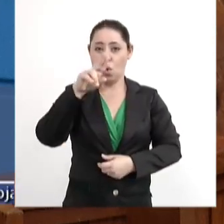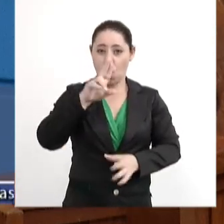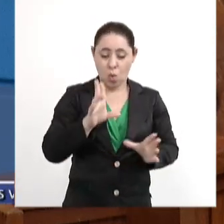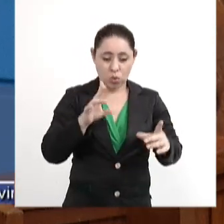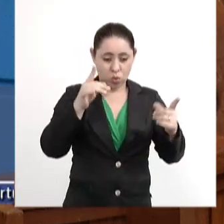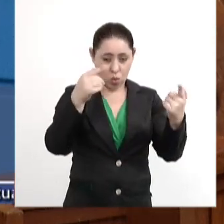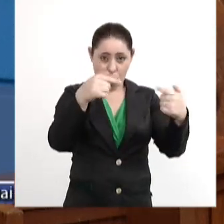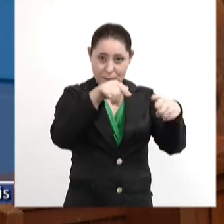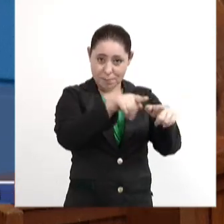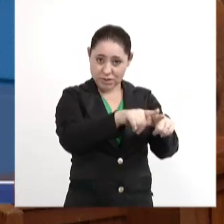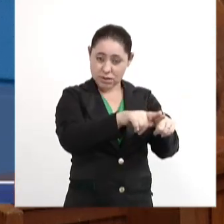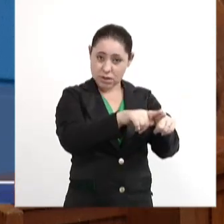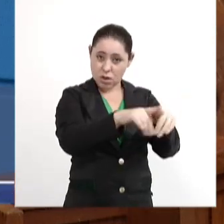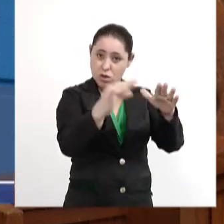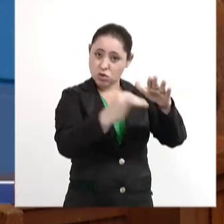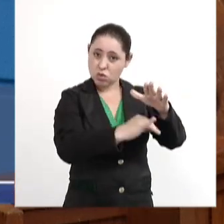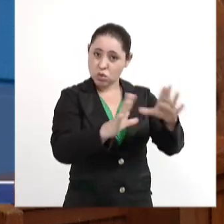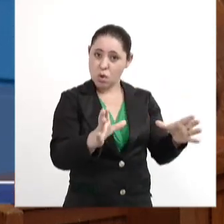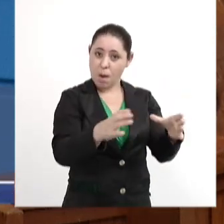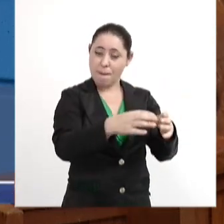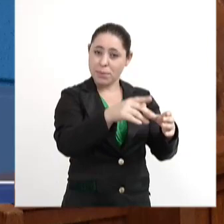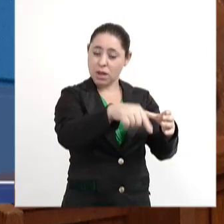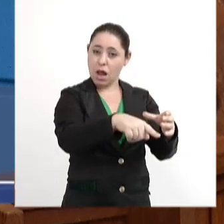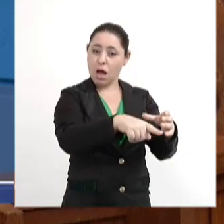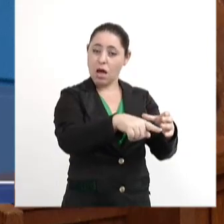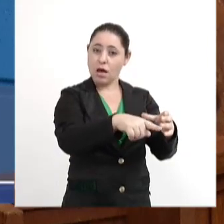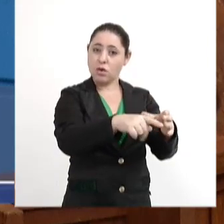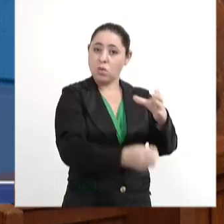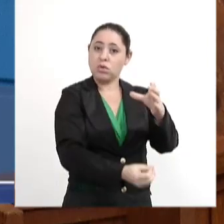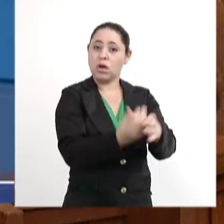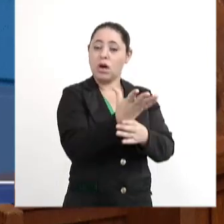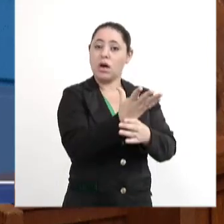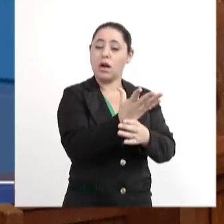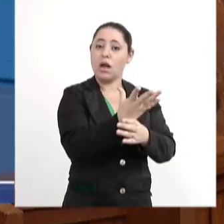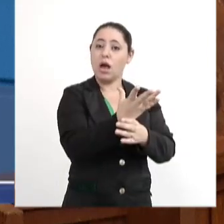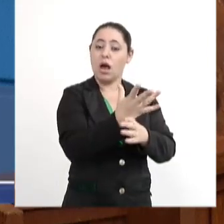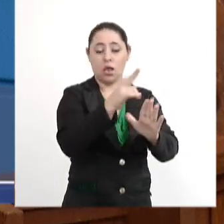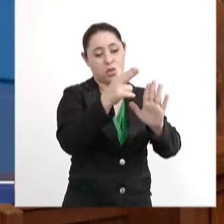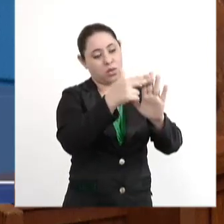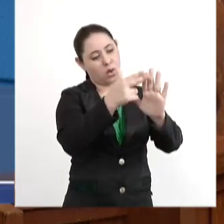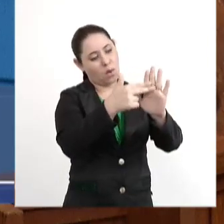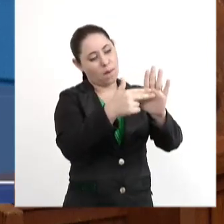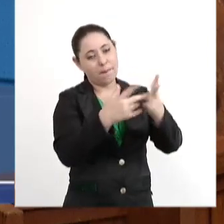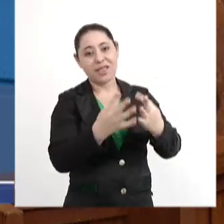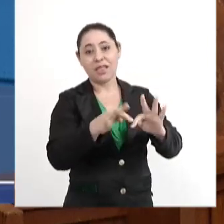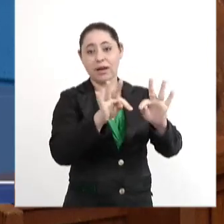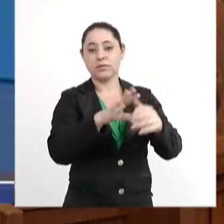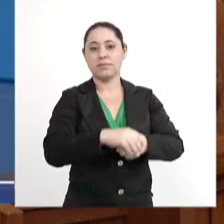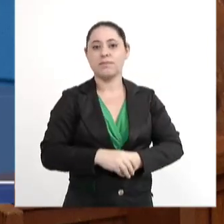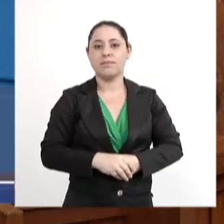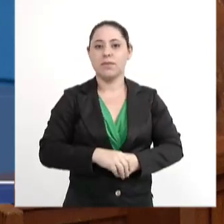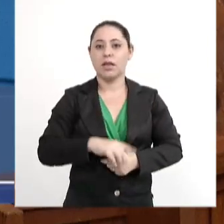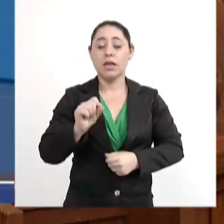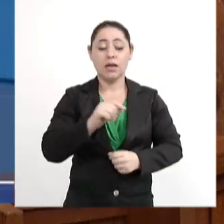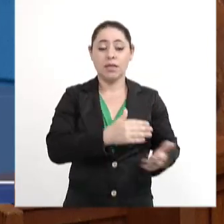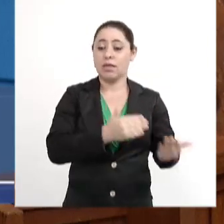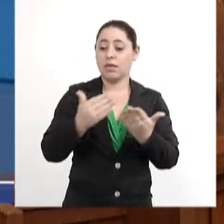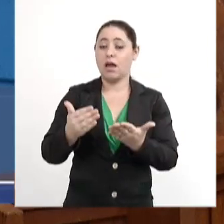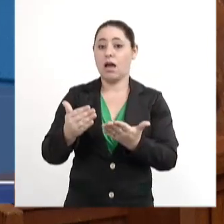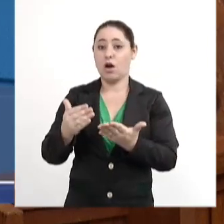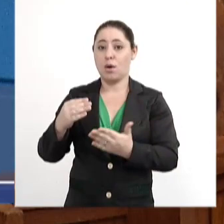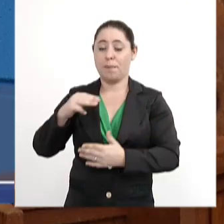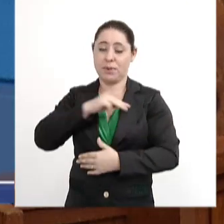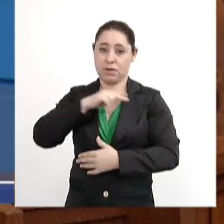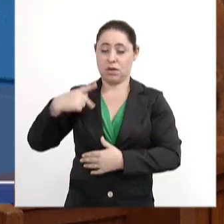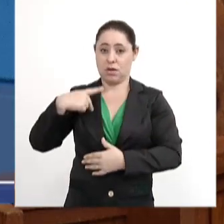órgão definido no regulamento, elaborará as normas técnicas. Quem concede ao Ministério da Saúde o